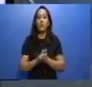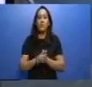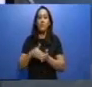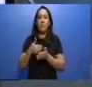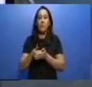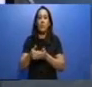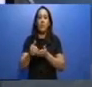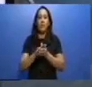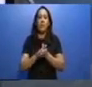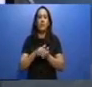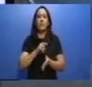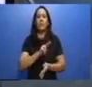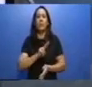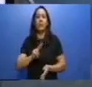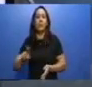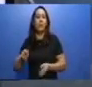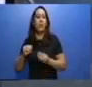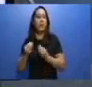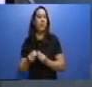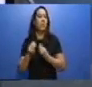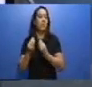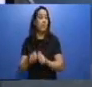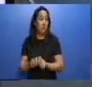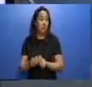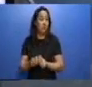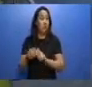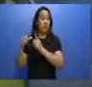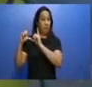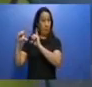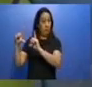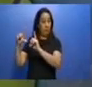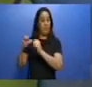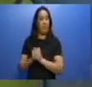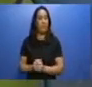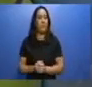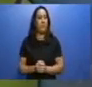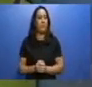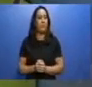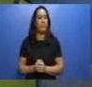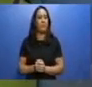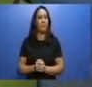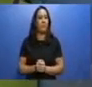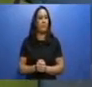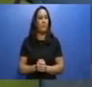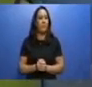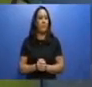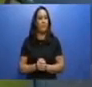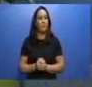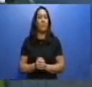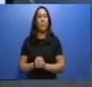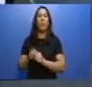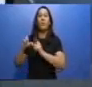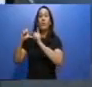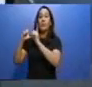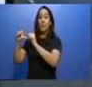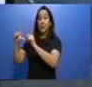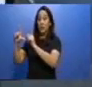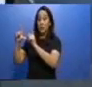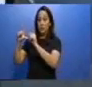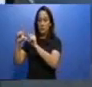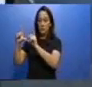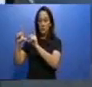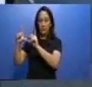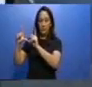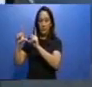este nome de cidade para esta tela. Tá? Então, vamos ver a segunda. Vamos olhar essa aqui,